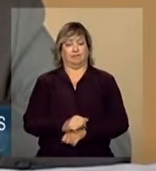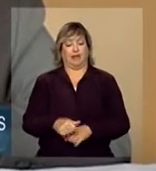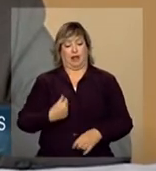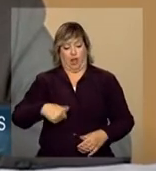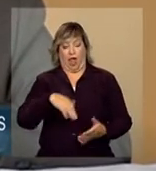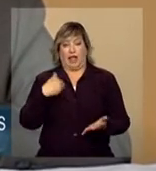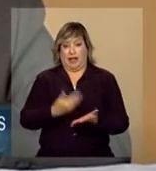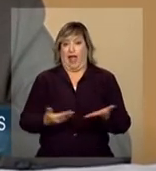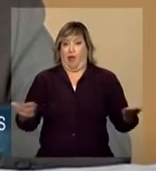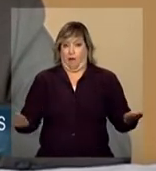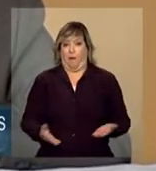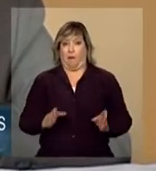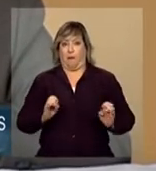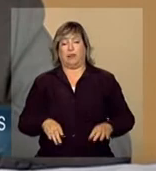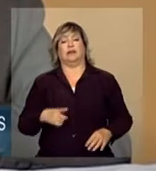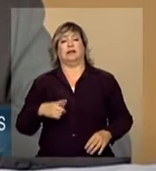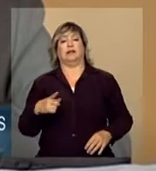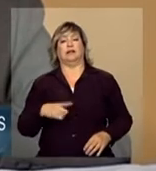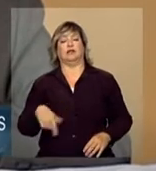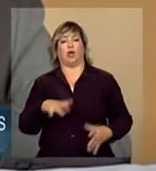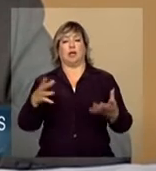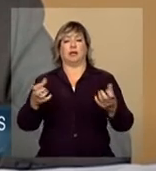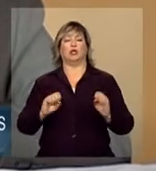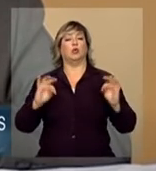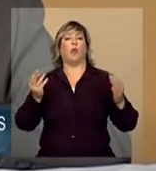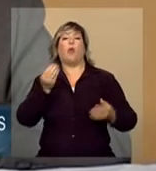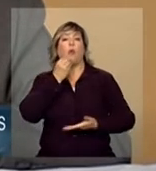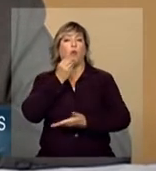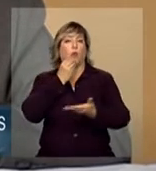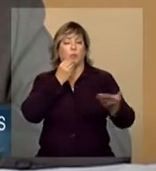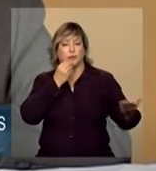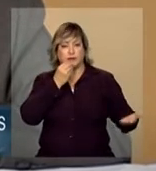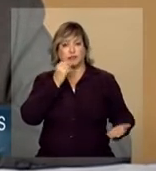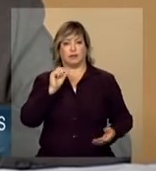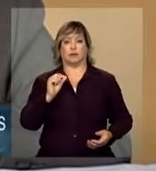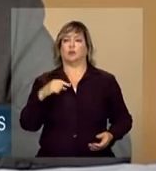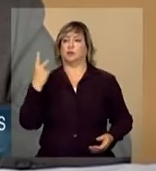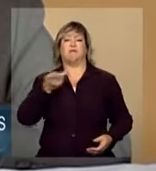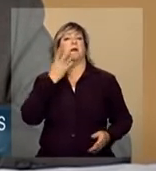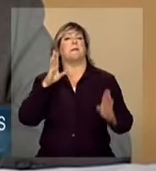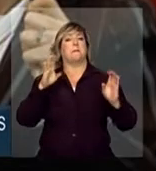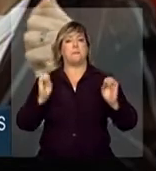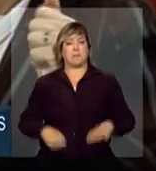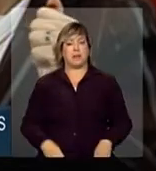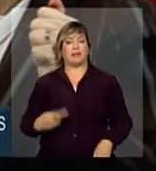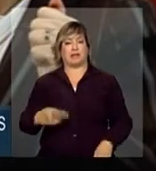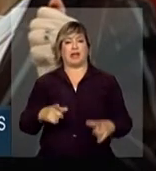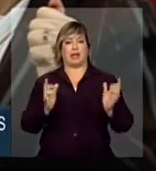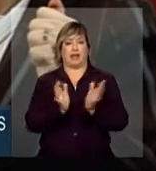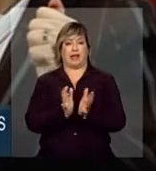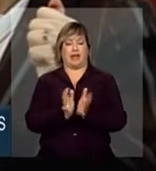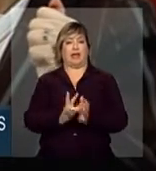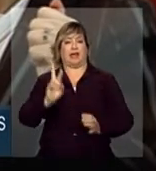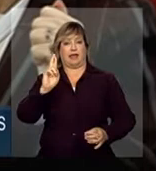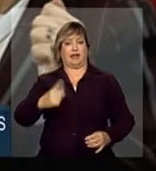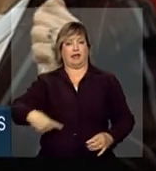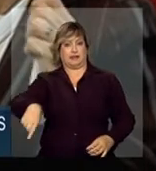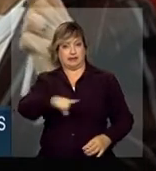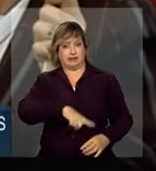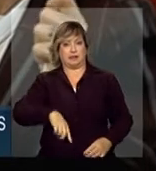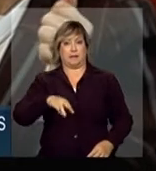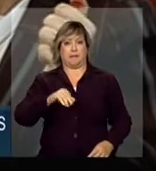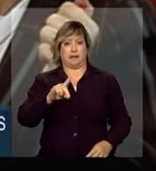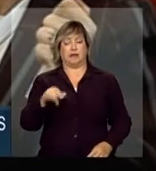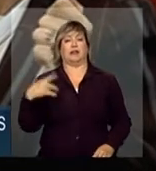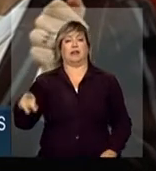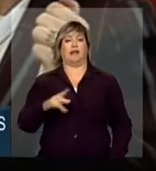Nós recebemos, em todas as oportunidades, elogios da área responsável por mídia